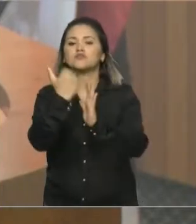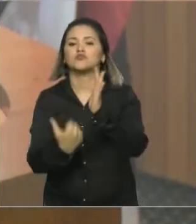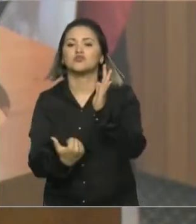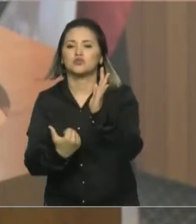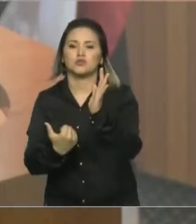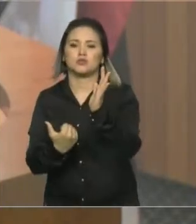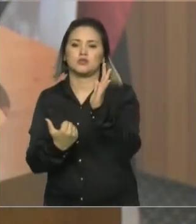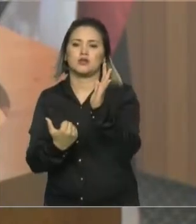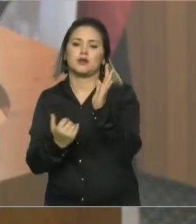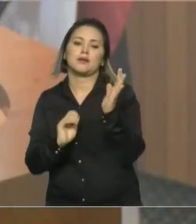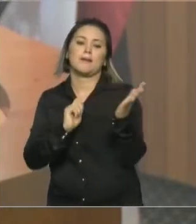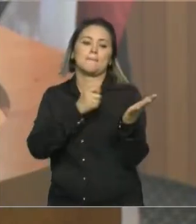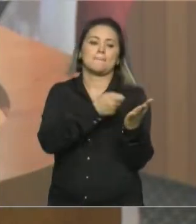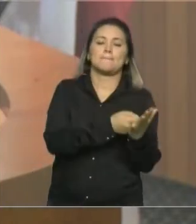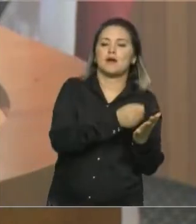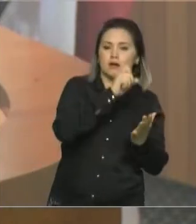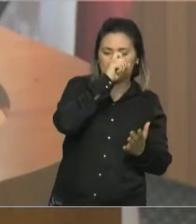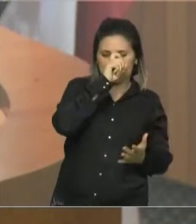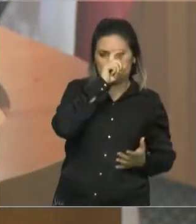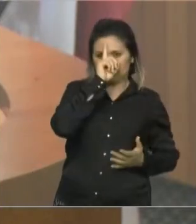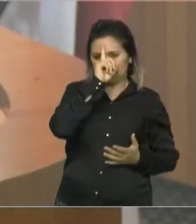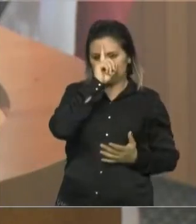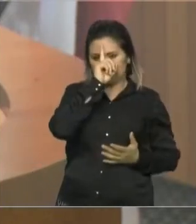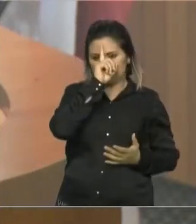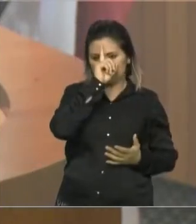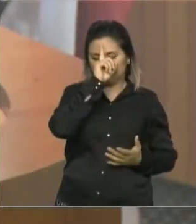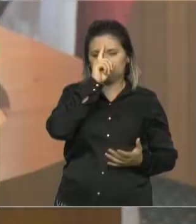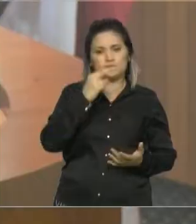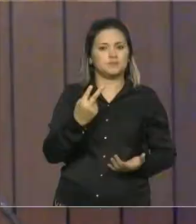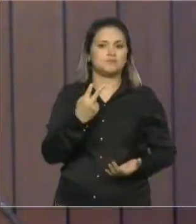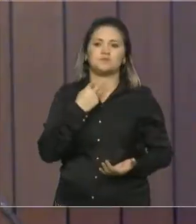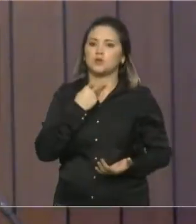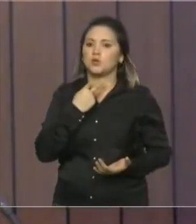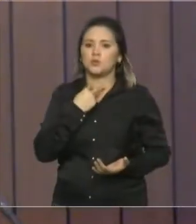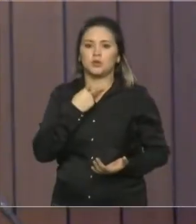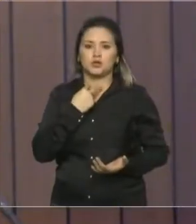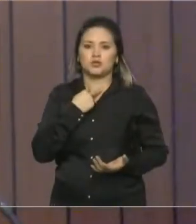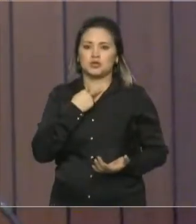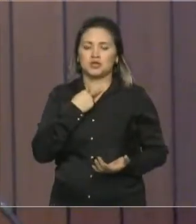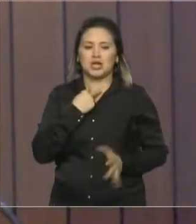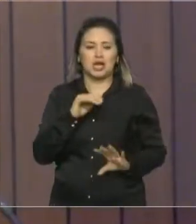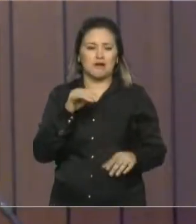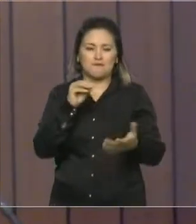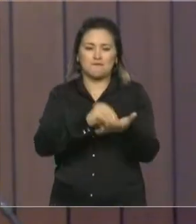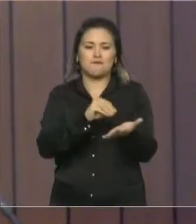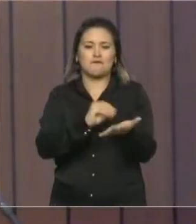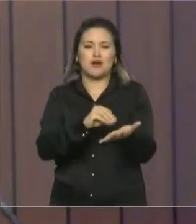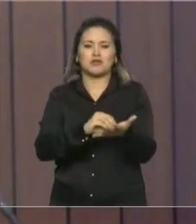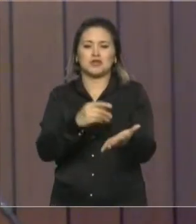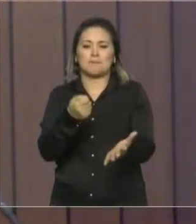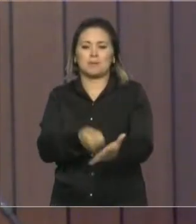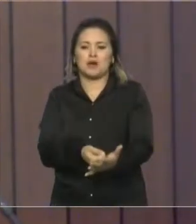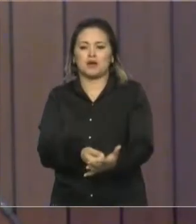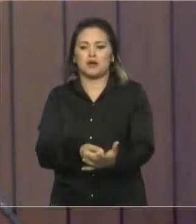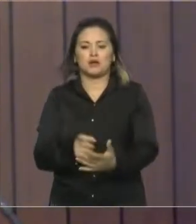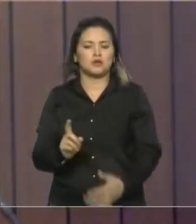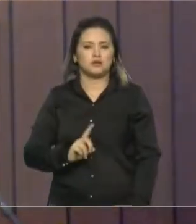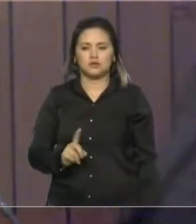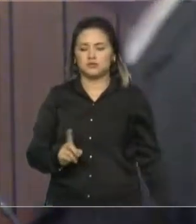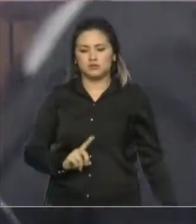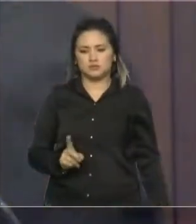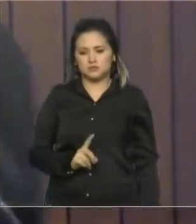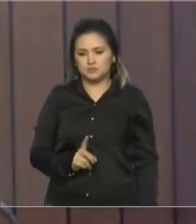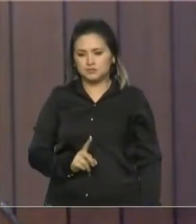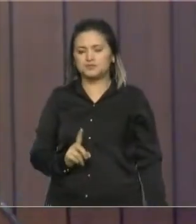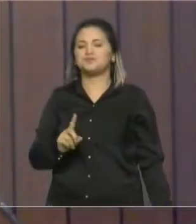município deixar de repassar o dinheiro para o consórcio, porque o próprio consórcio estabeleceu lá no Ceará,